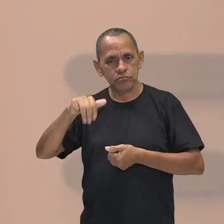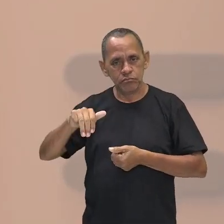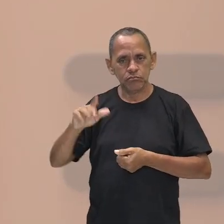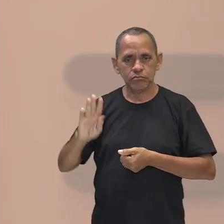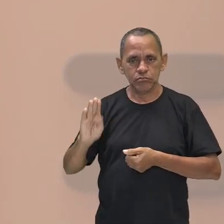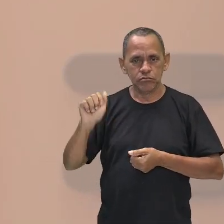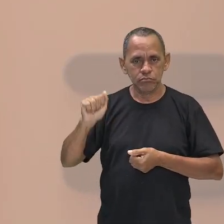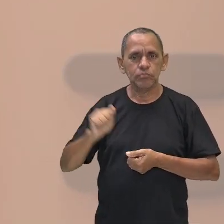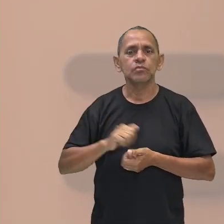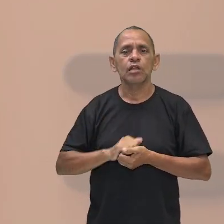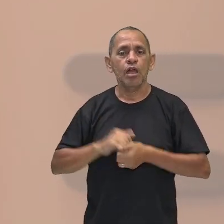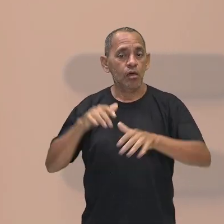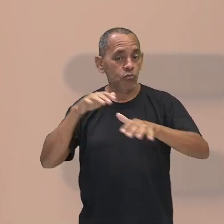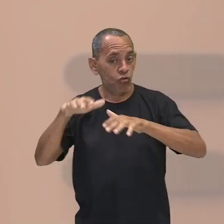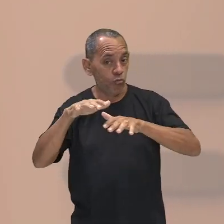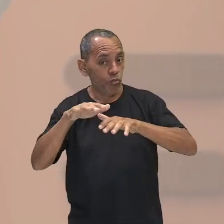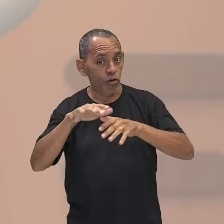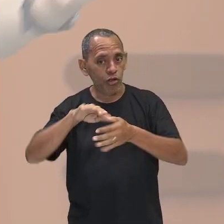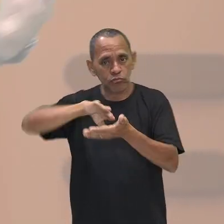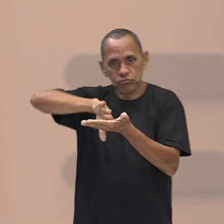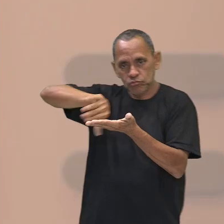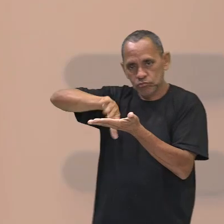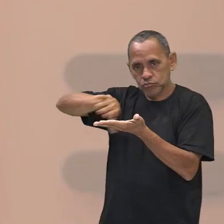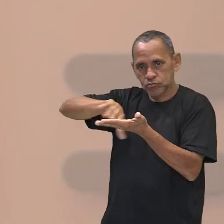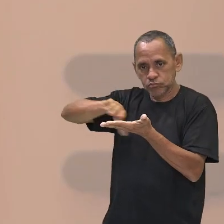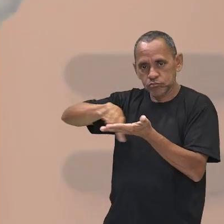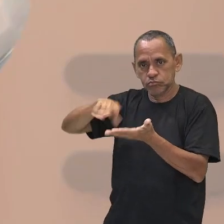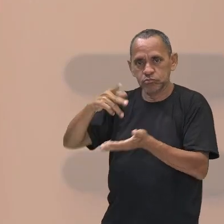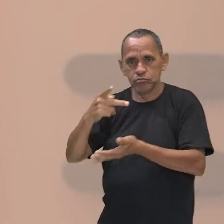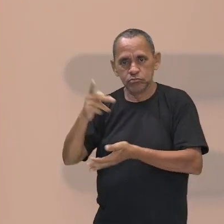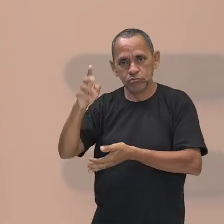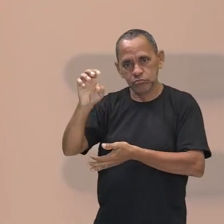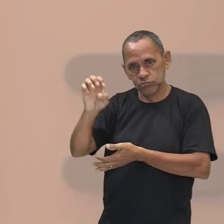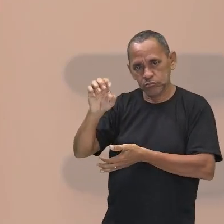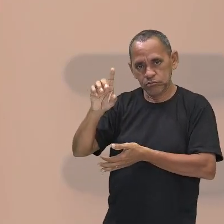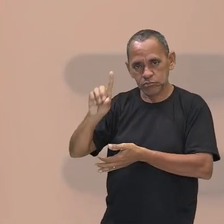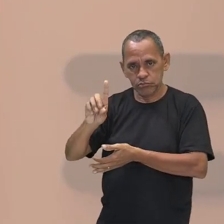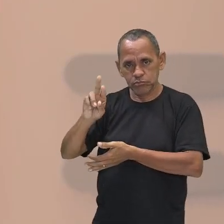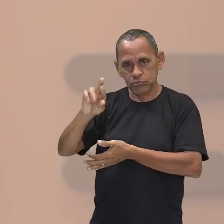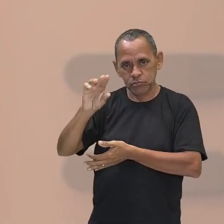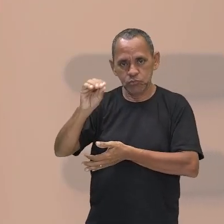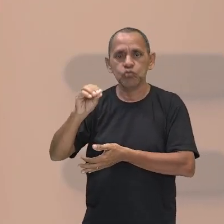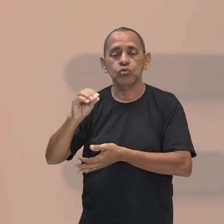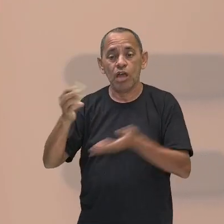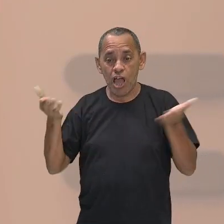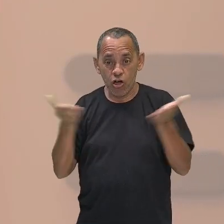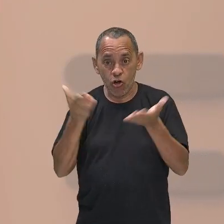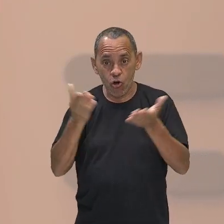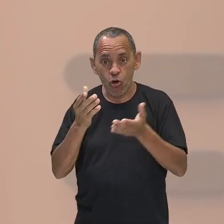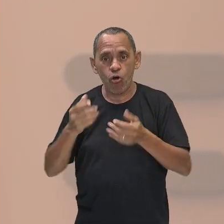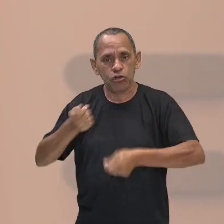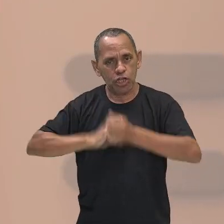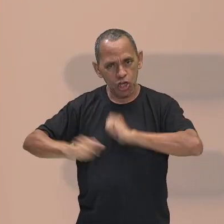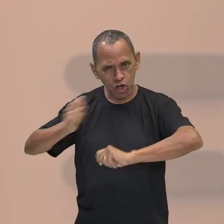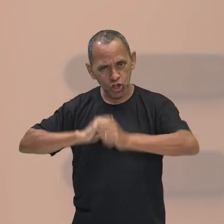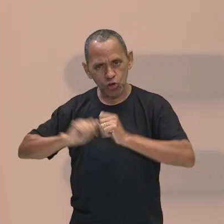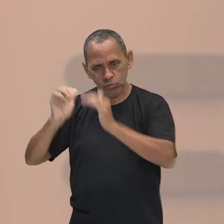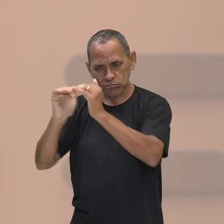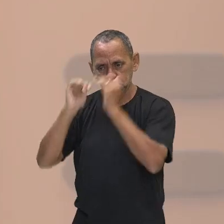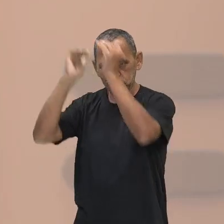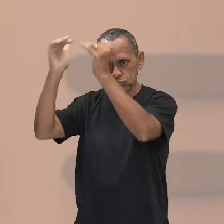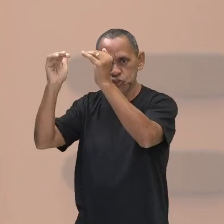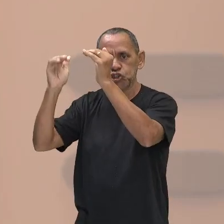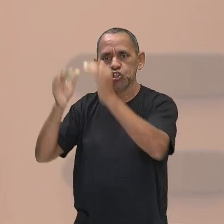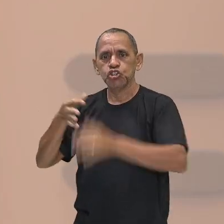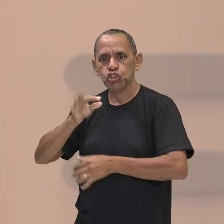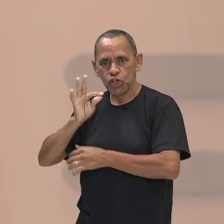que eu tiro o Pedro, porque ele é uma elite, e coloco agora essa elite da economia do café junto com os militares,